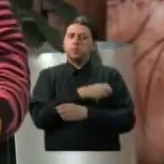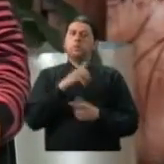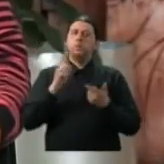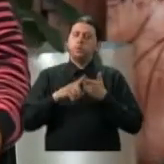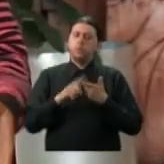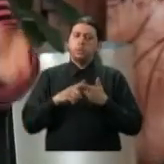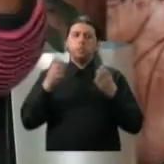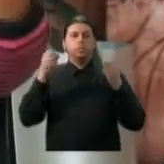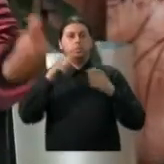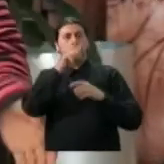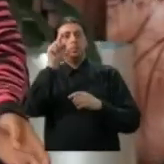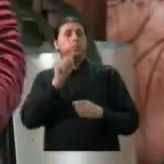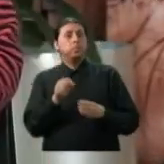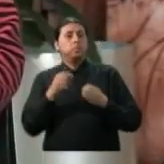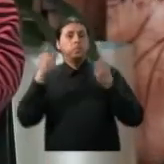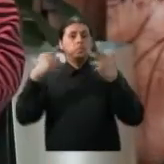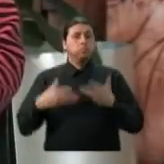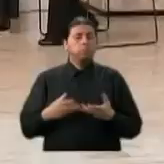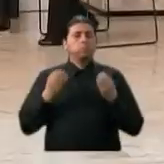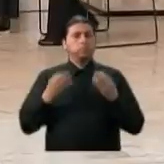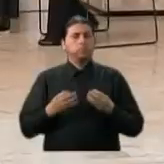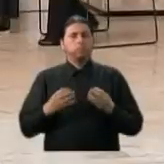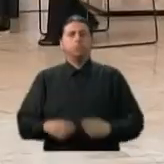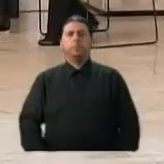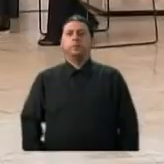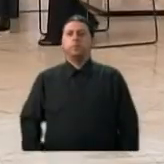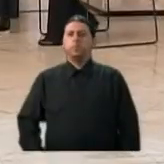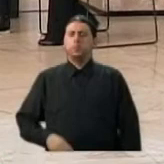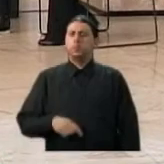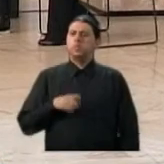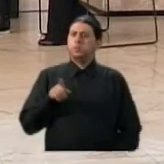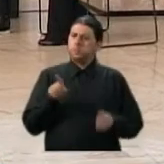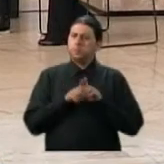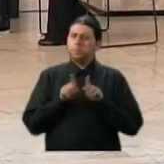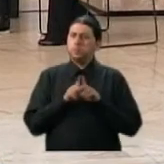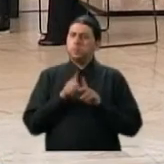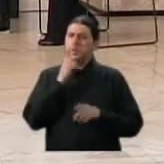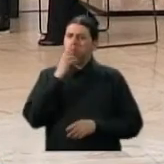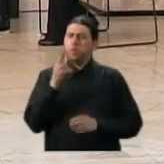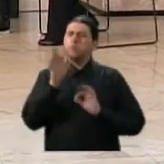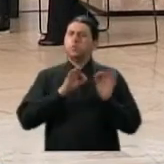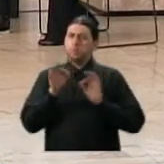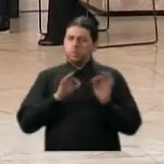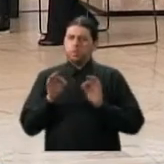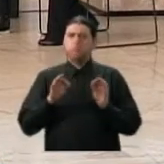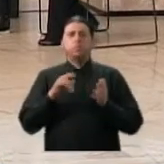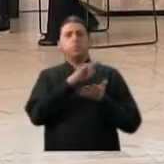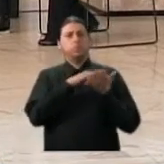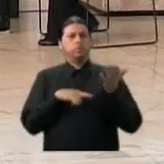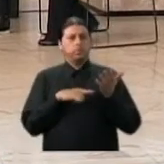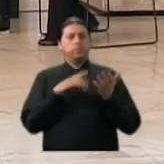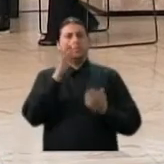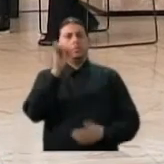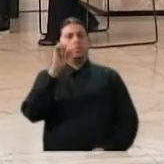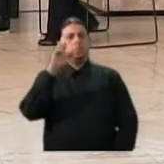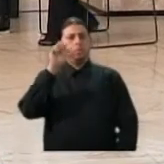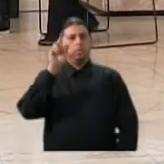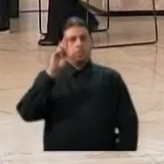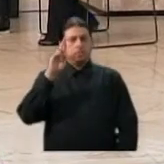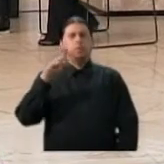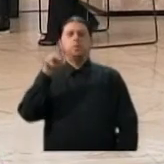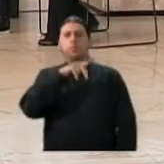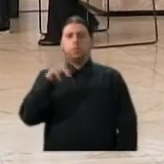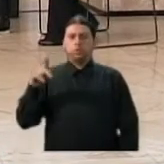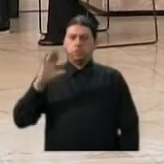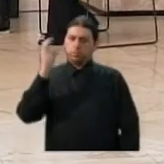que eles estavam tomando, explicaram para os filhos. Com vocês, gurias, foi a mesma coisa também? Ou? Sim, mandaram uma circular explicando. A professora de ciências também fez questão de